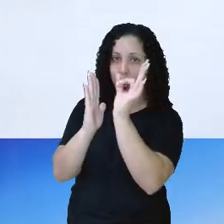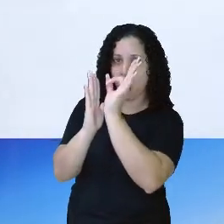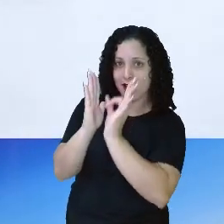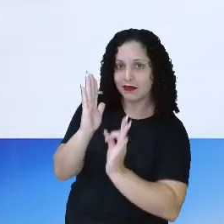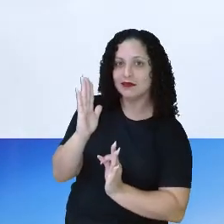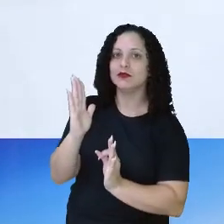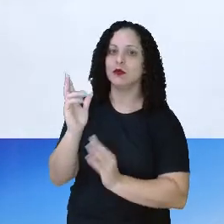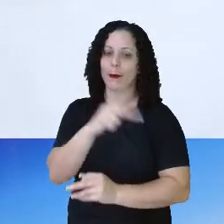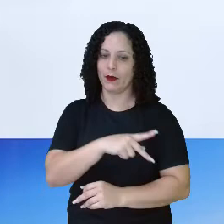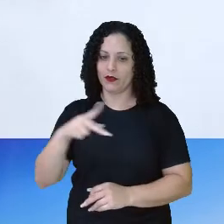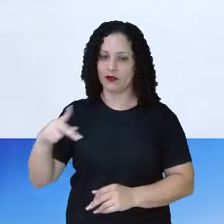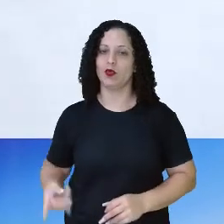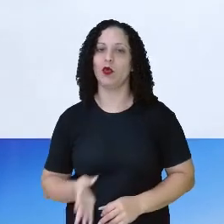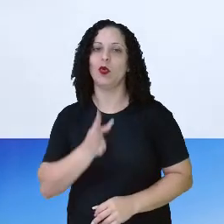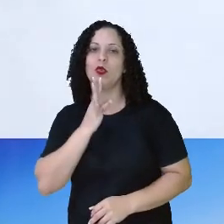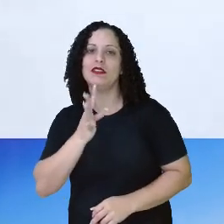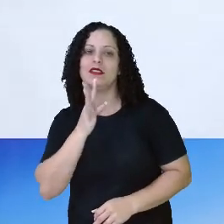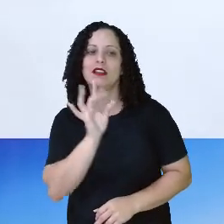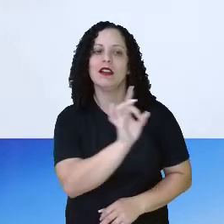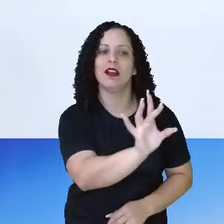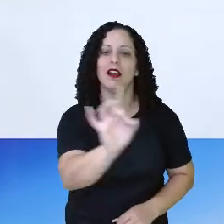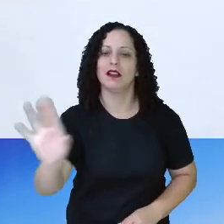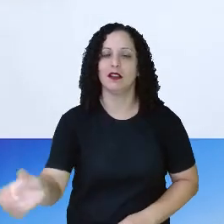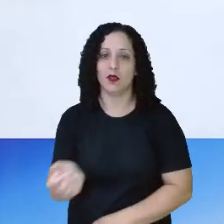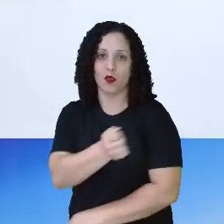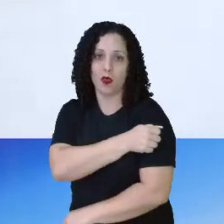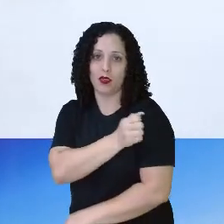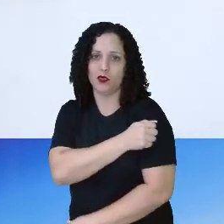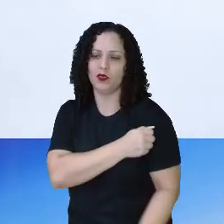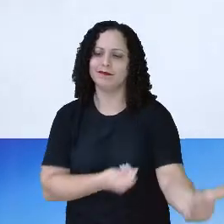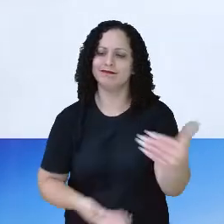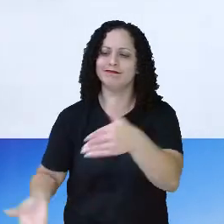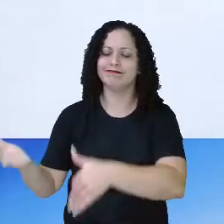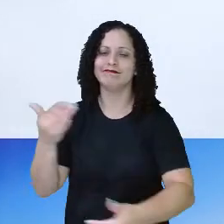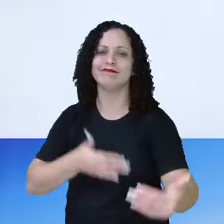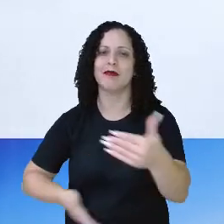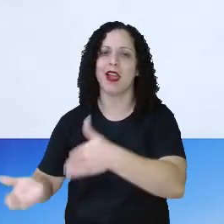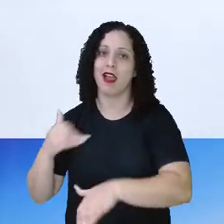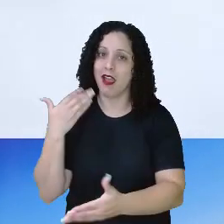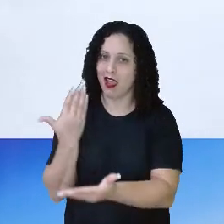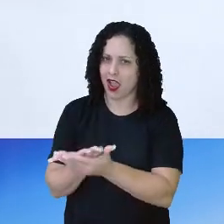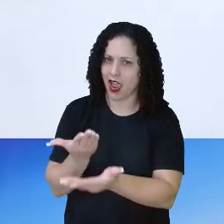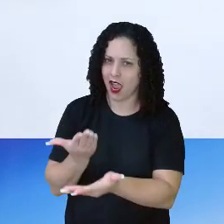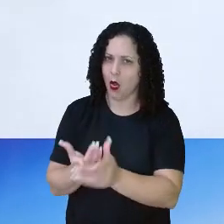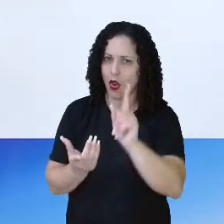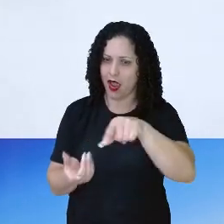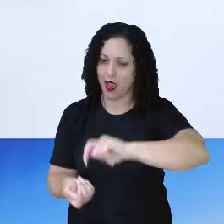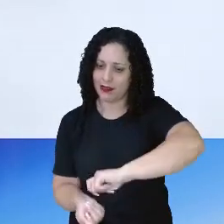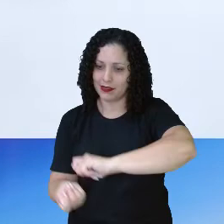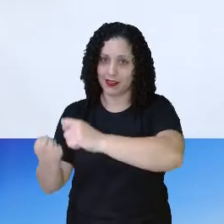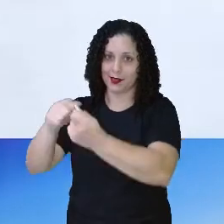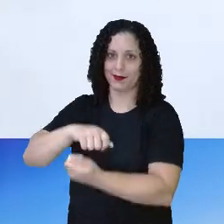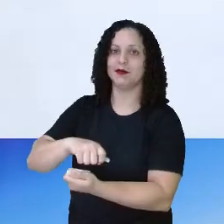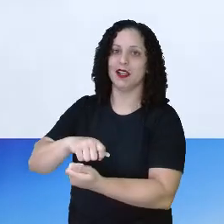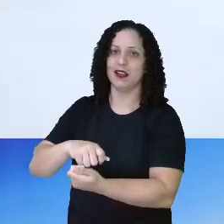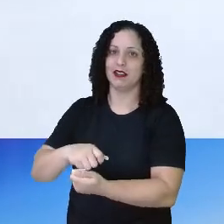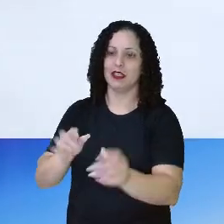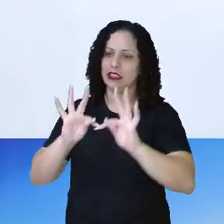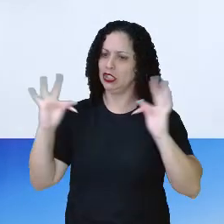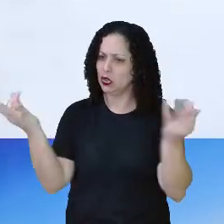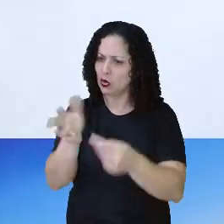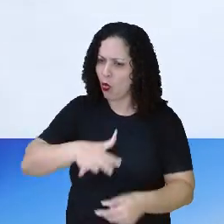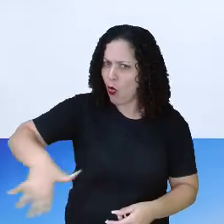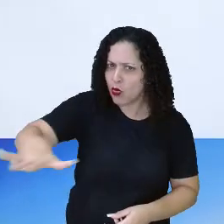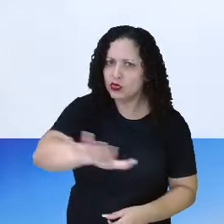O conhecer o estudante que vai participar dessa aula, se essa aula está adaptada para que todos